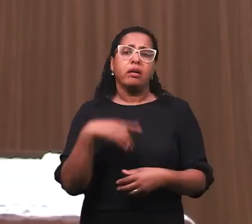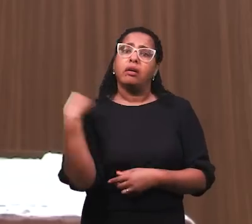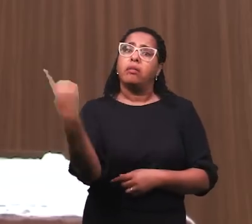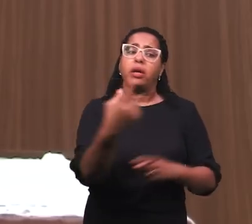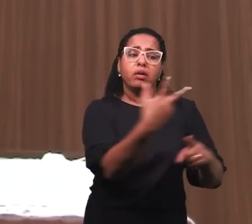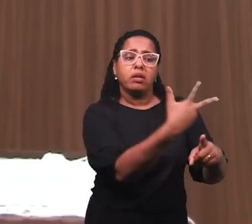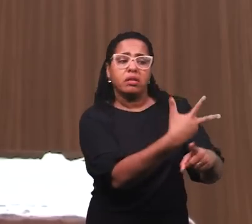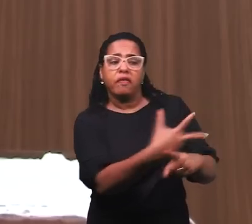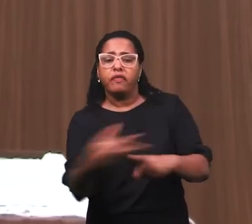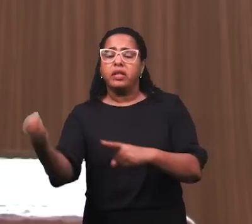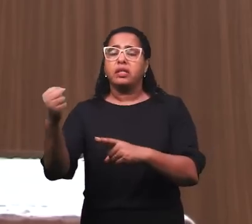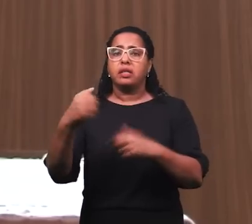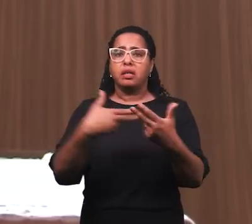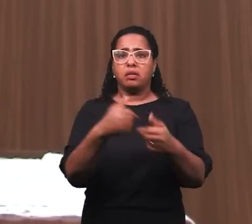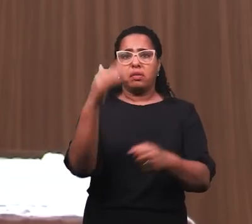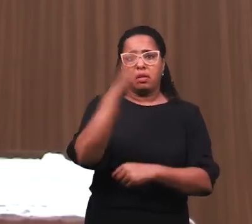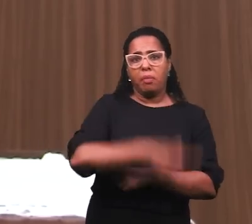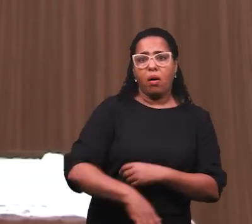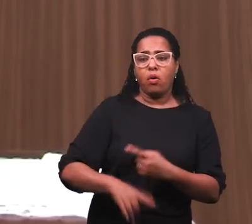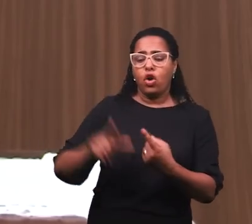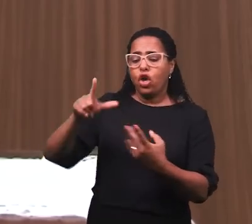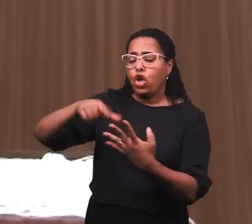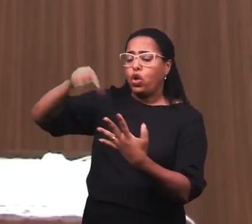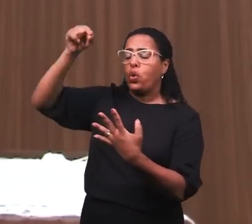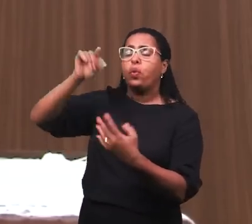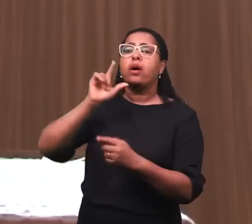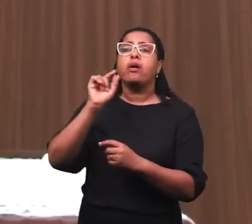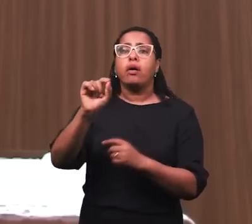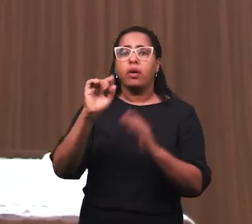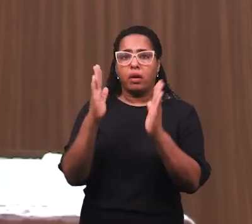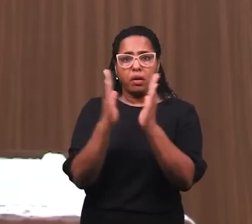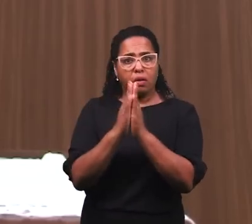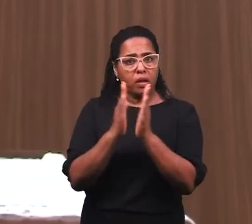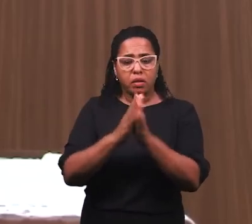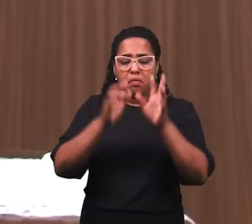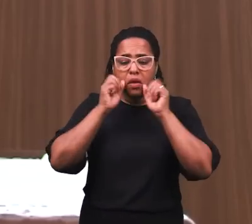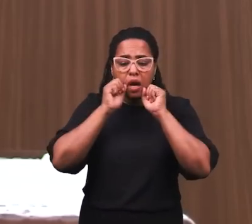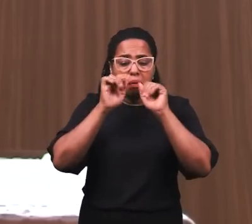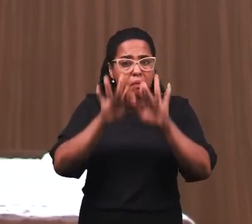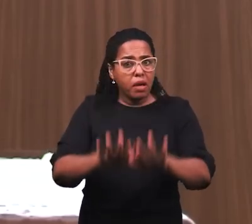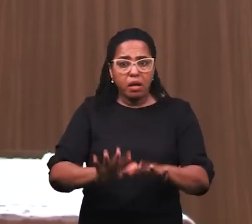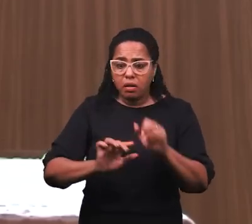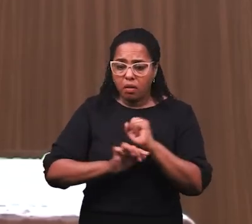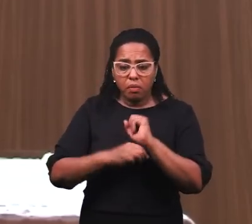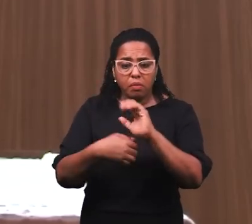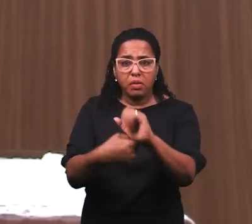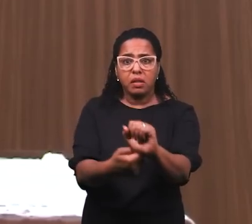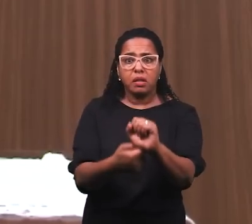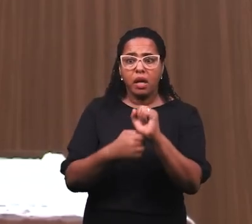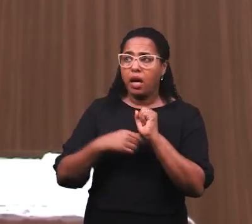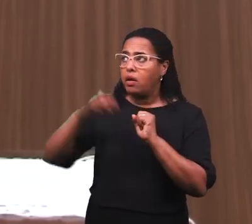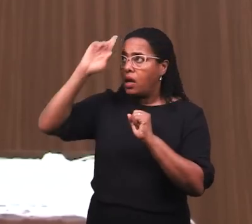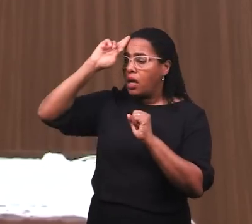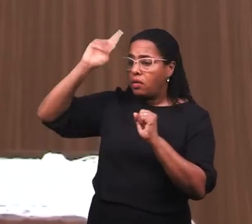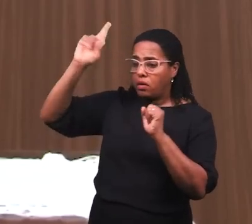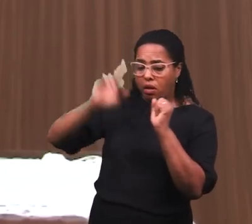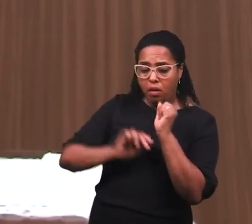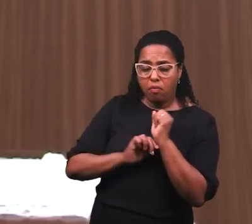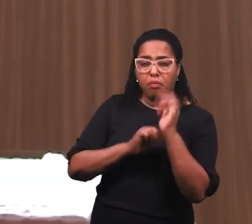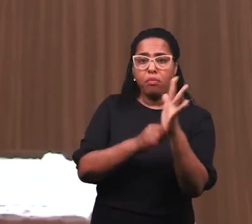deles é a oração. A oração é uma bênção, é um mistério, é um segredo que Deus quer revelar a cada